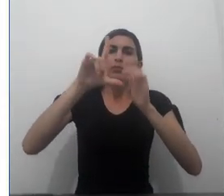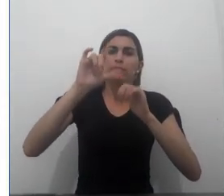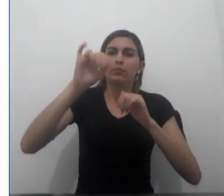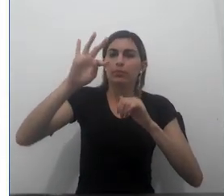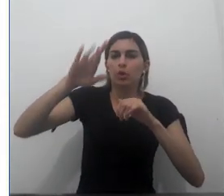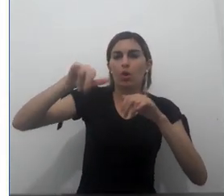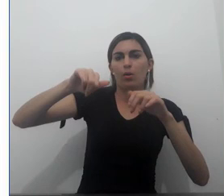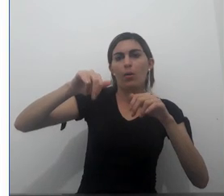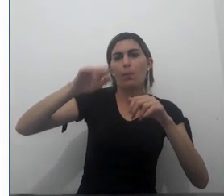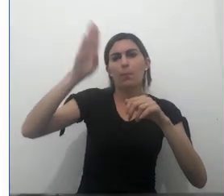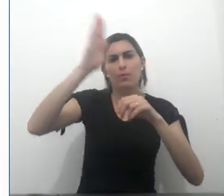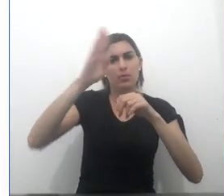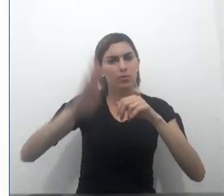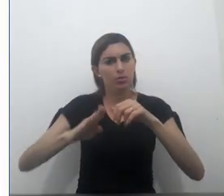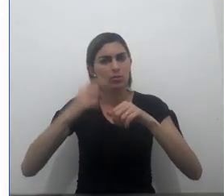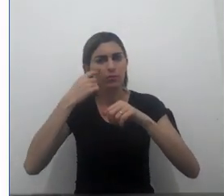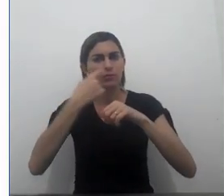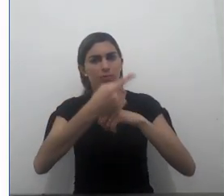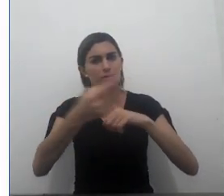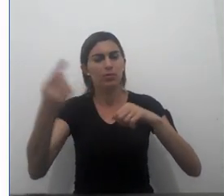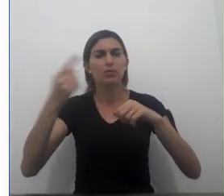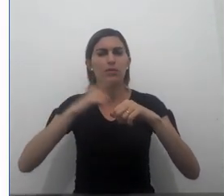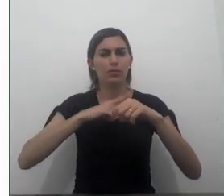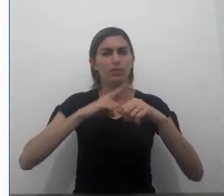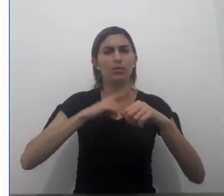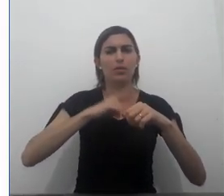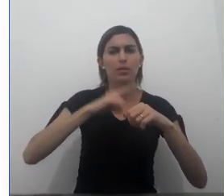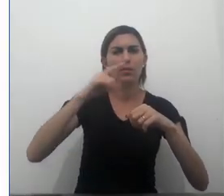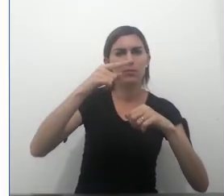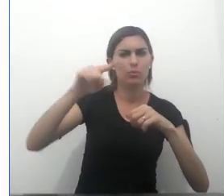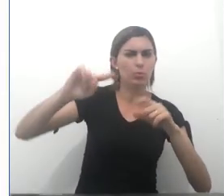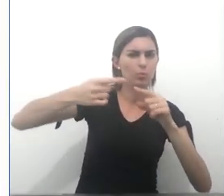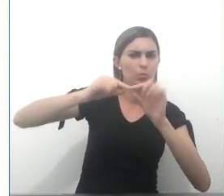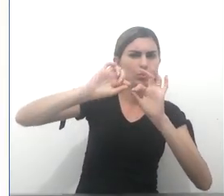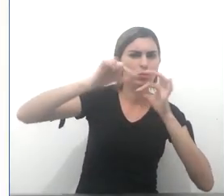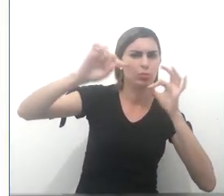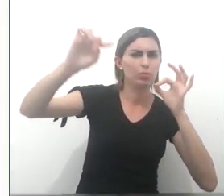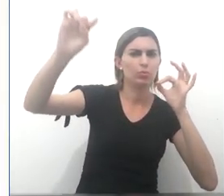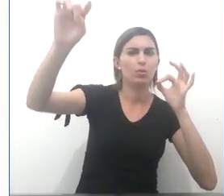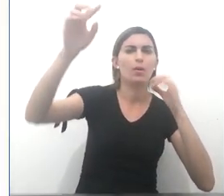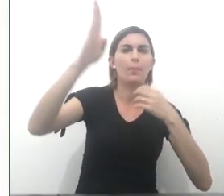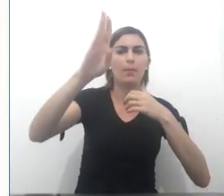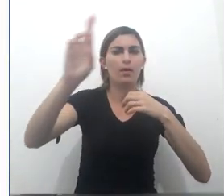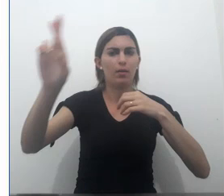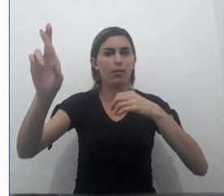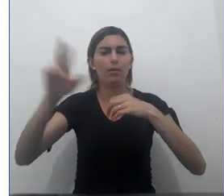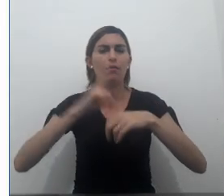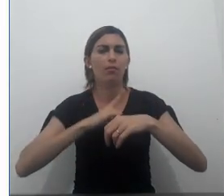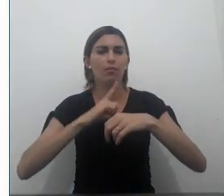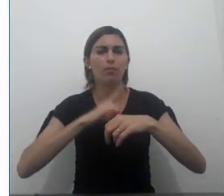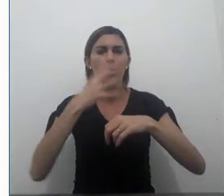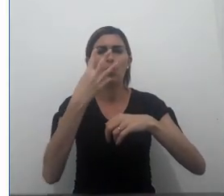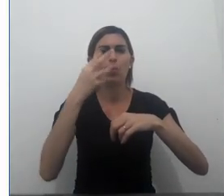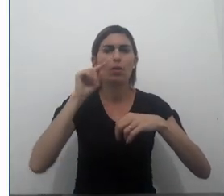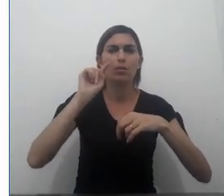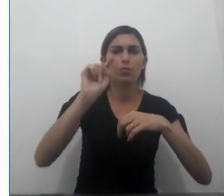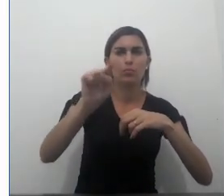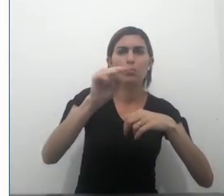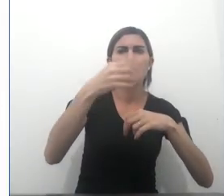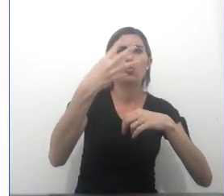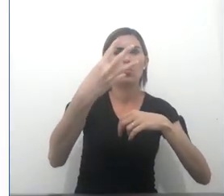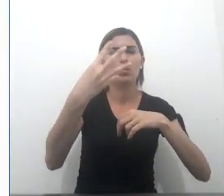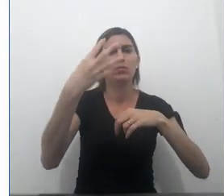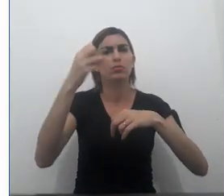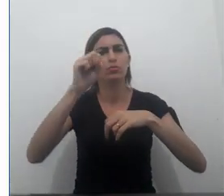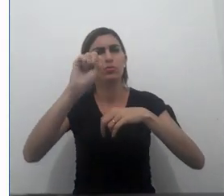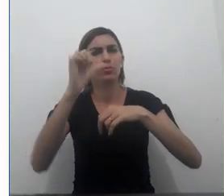o litoral brasileiro, tá, gente? Então existe uma grande extensão dessa BR. Ela tem aí